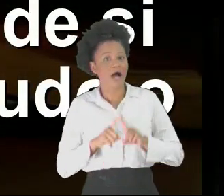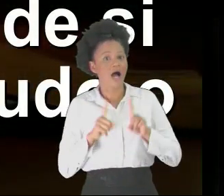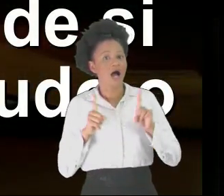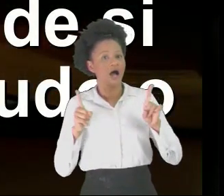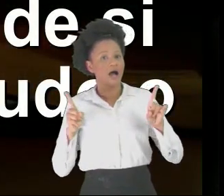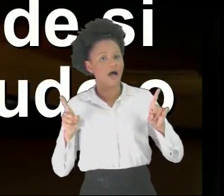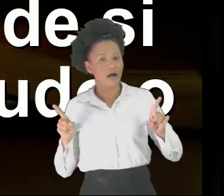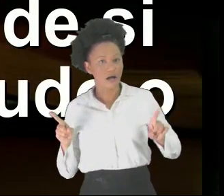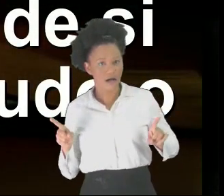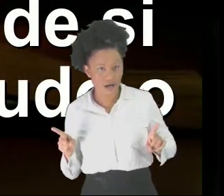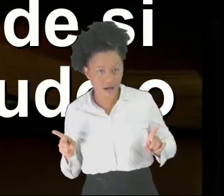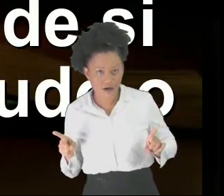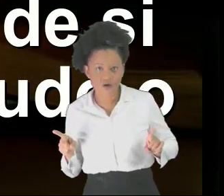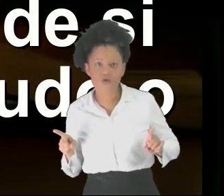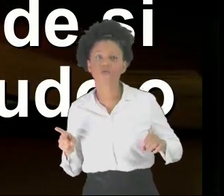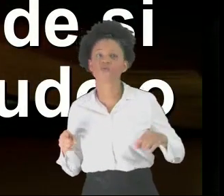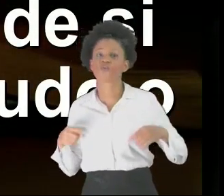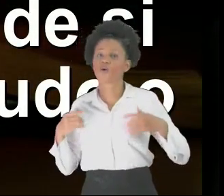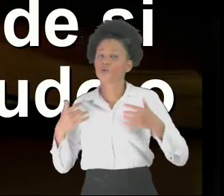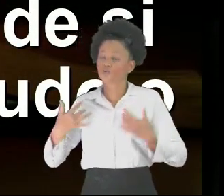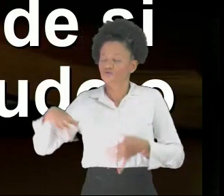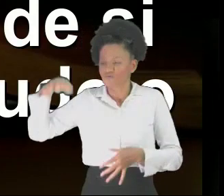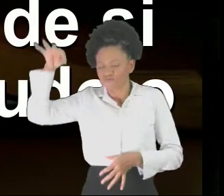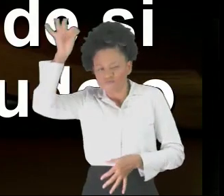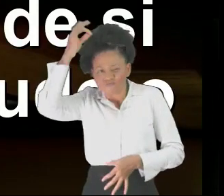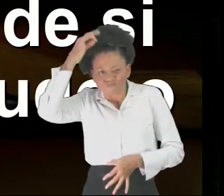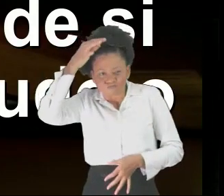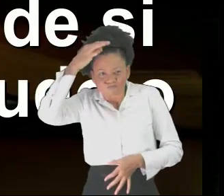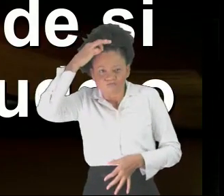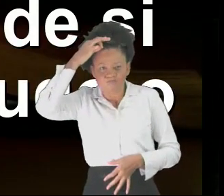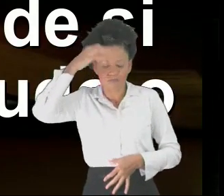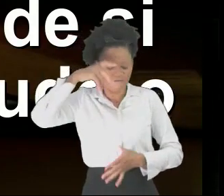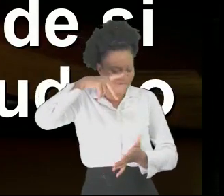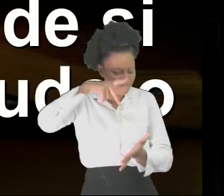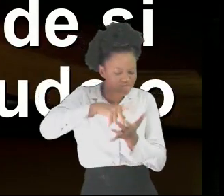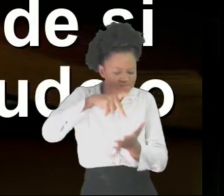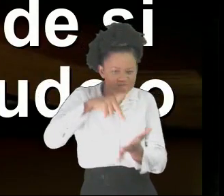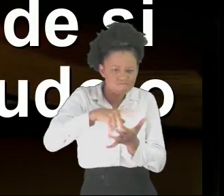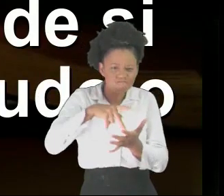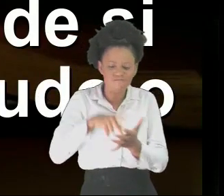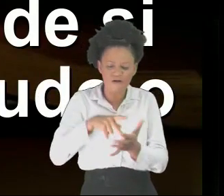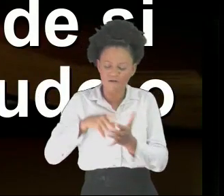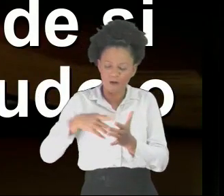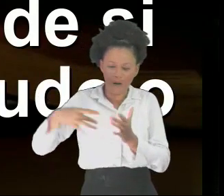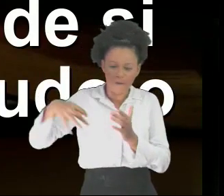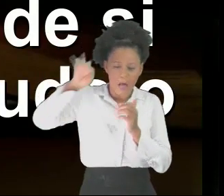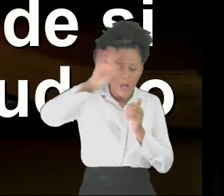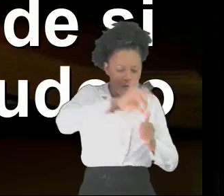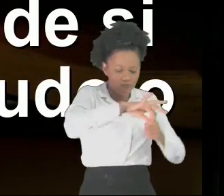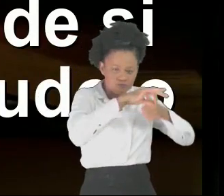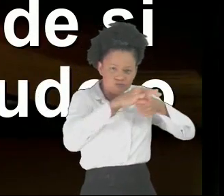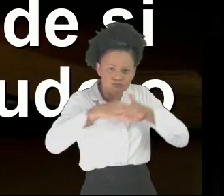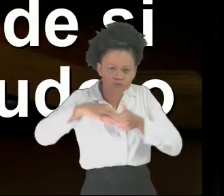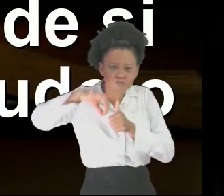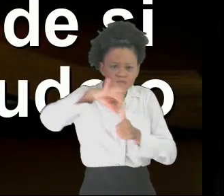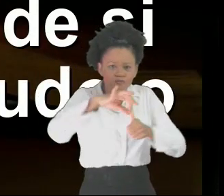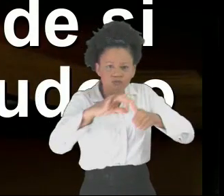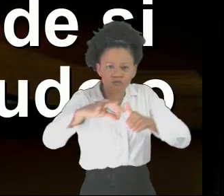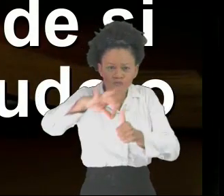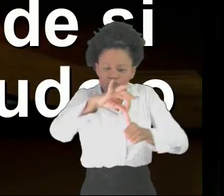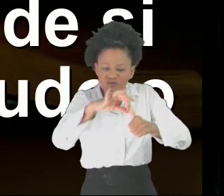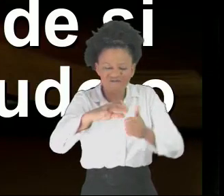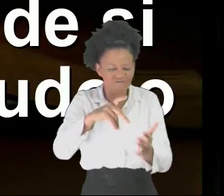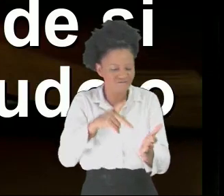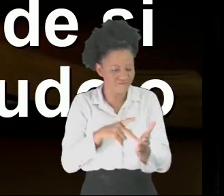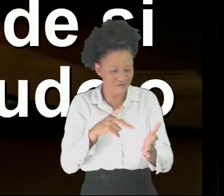aquele Espírito de verdade, ele vos guiará em toda a verdade, porque não